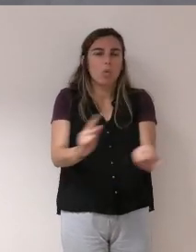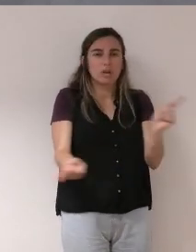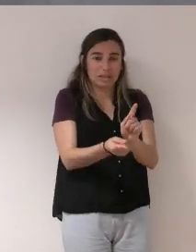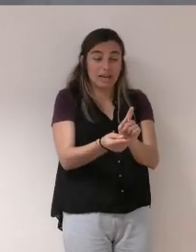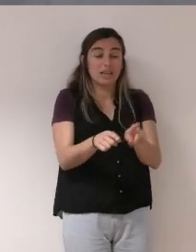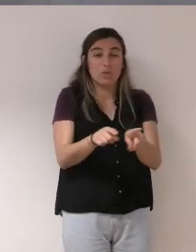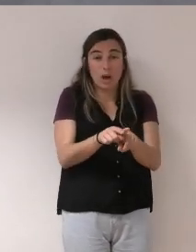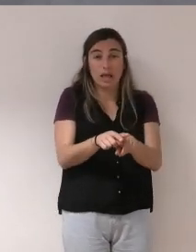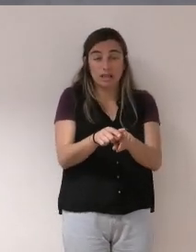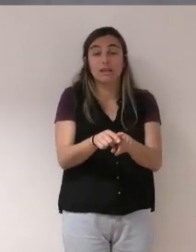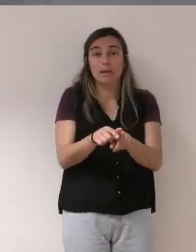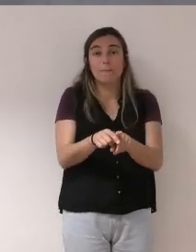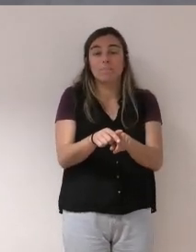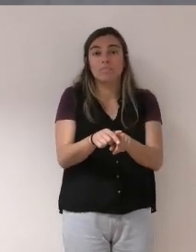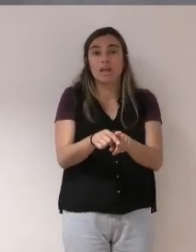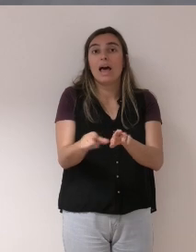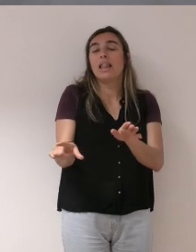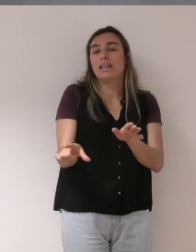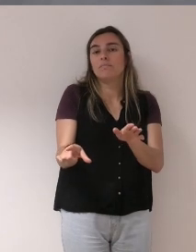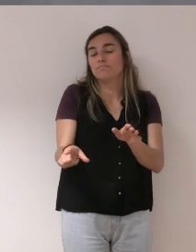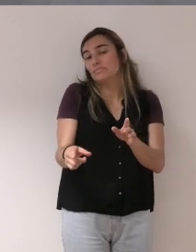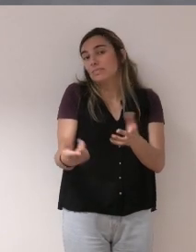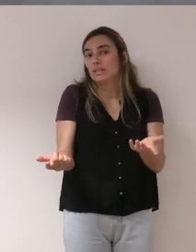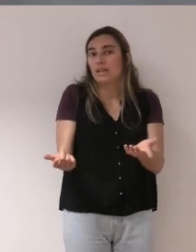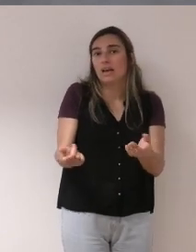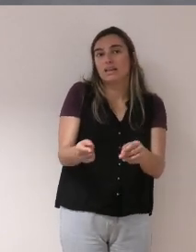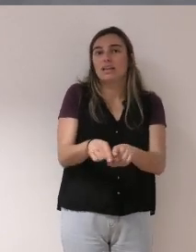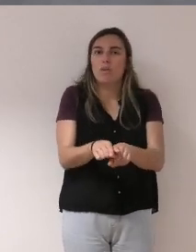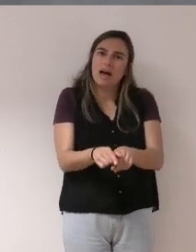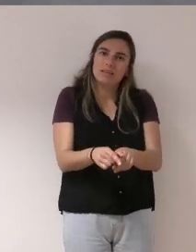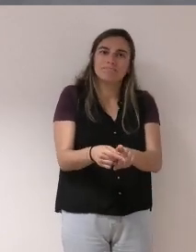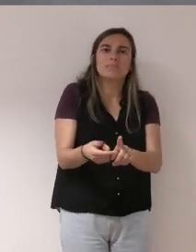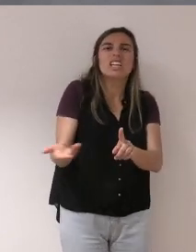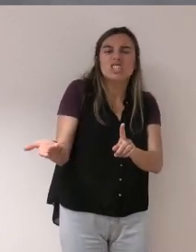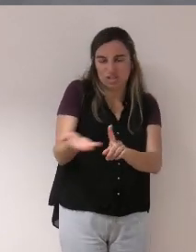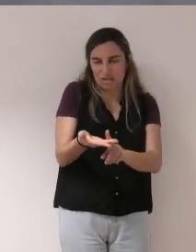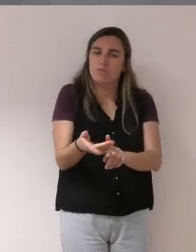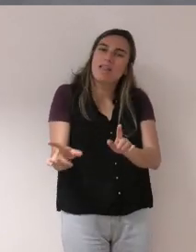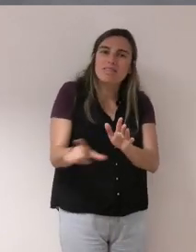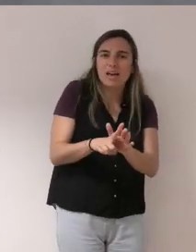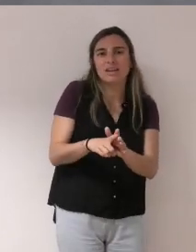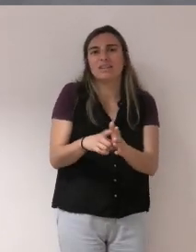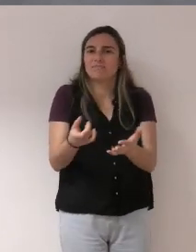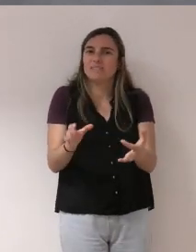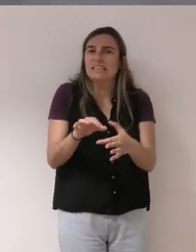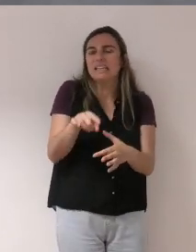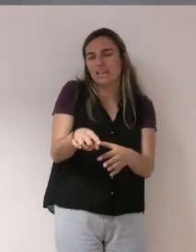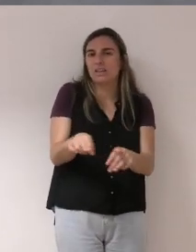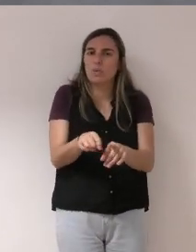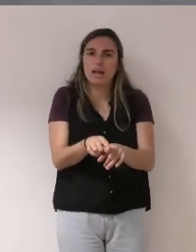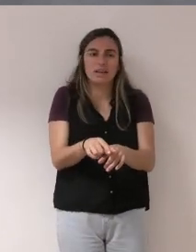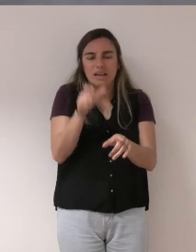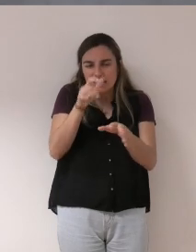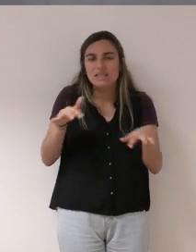lei, culpa e punição, que num certo sentido também tem algo de freudiano, não é? Que a civilização